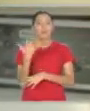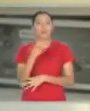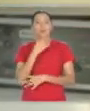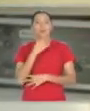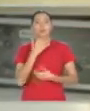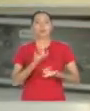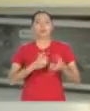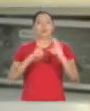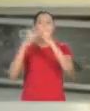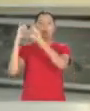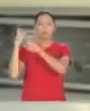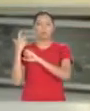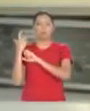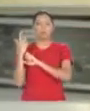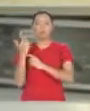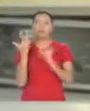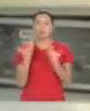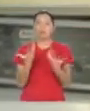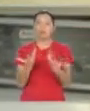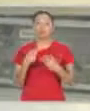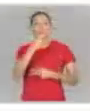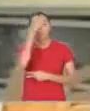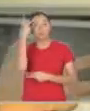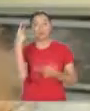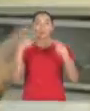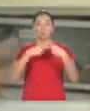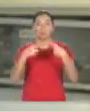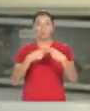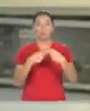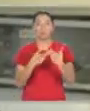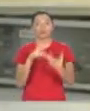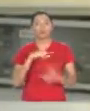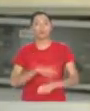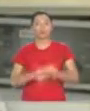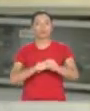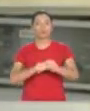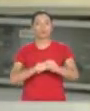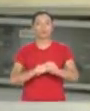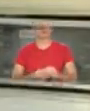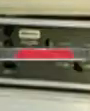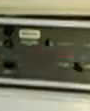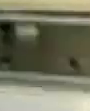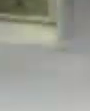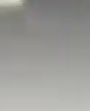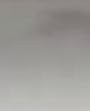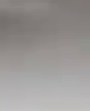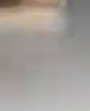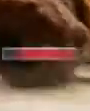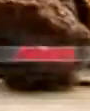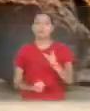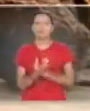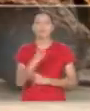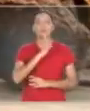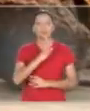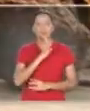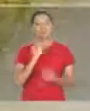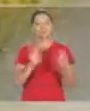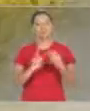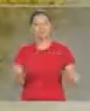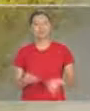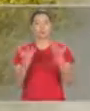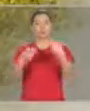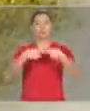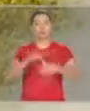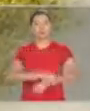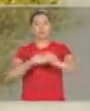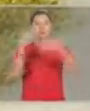usar o conhecimento milenar. A gente só quer que as pessoas usem com segurança. Produzir conhecimentos e promover o